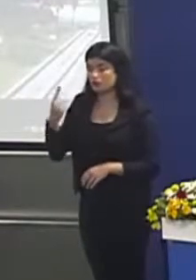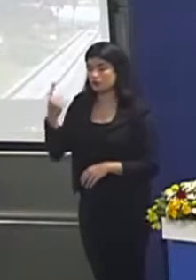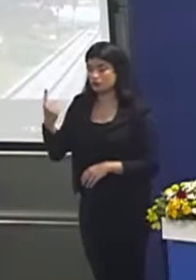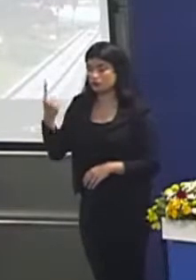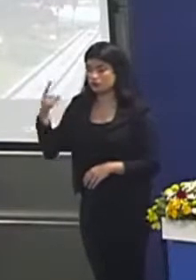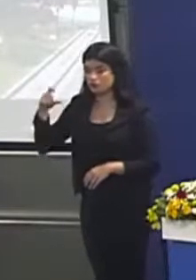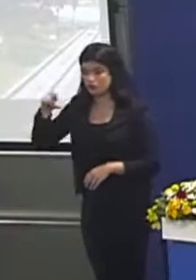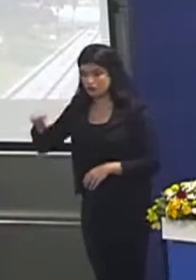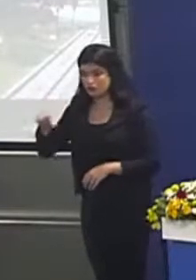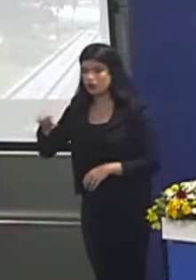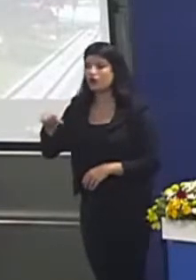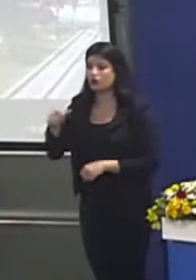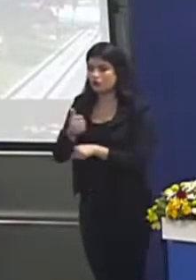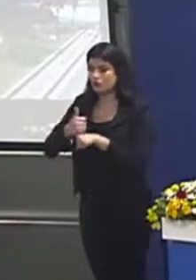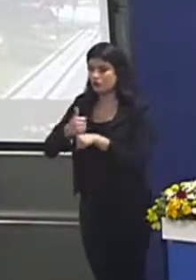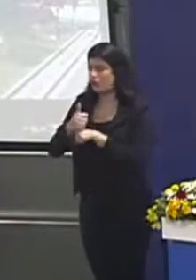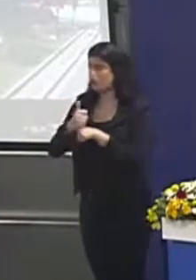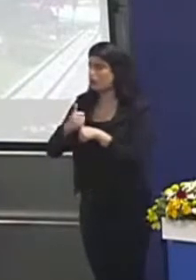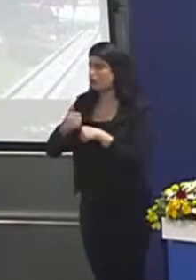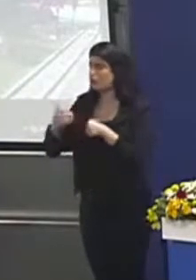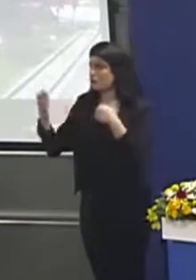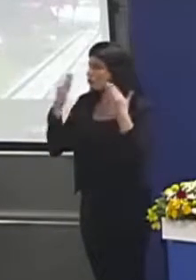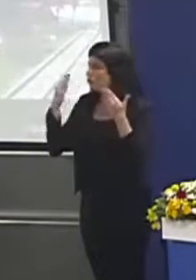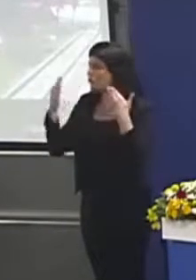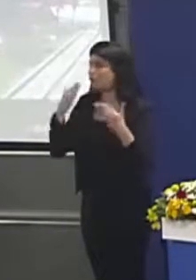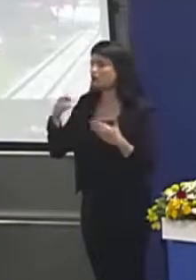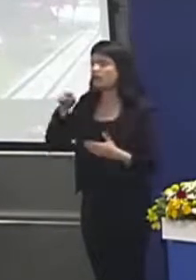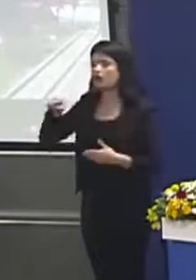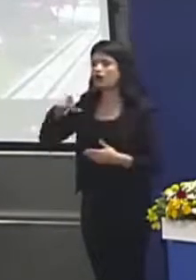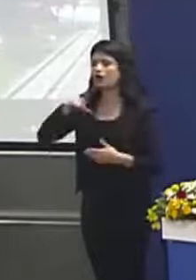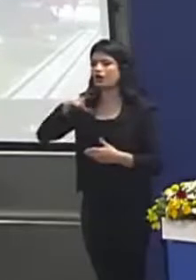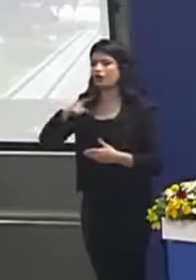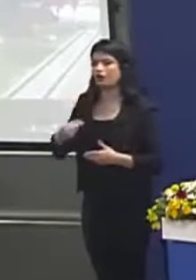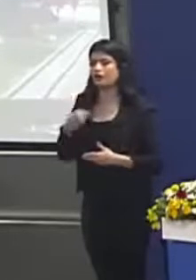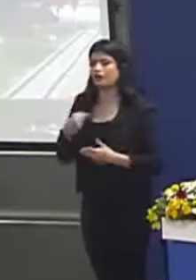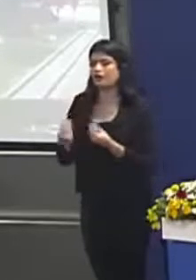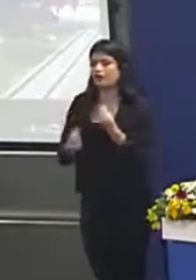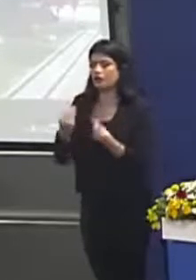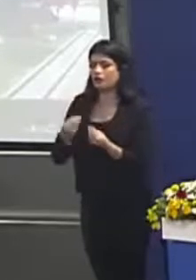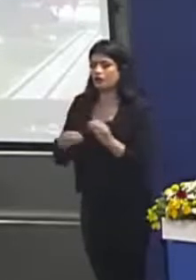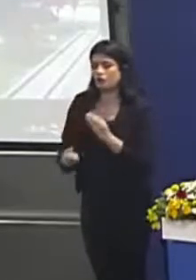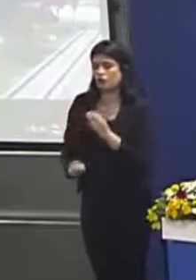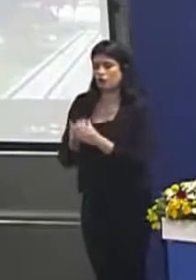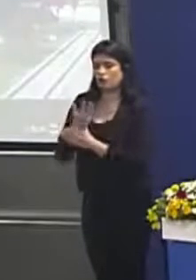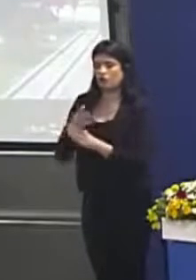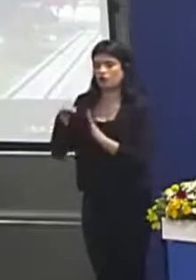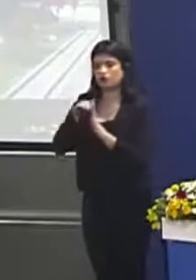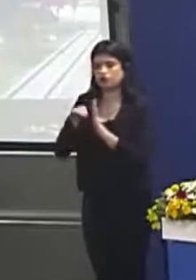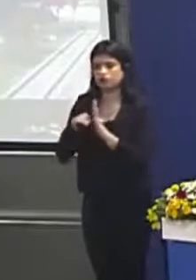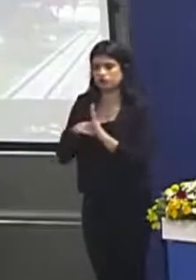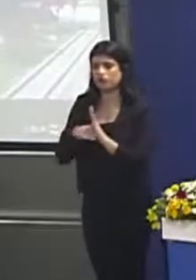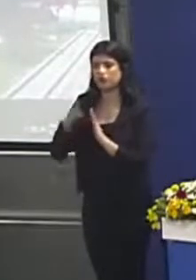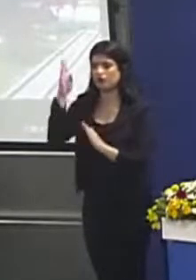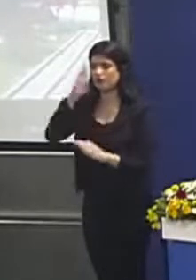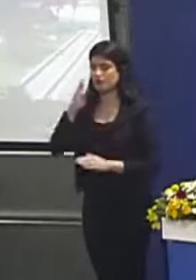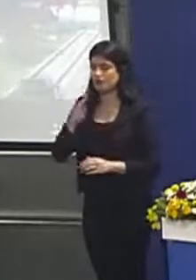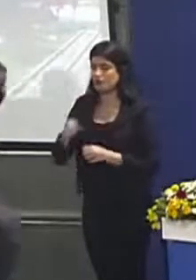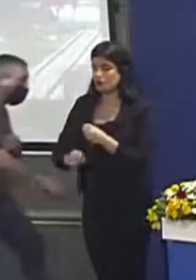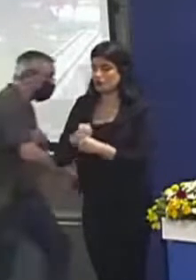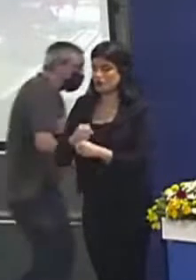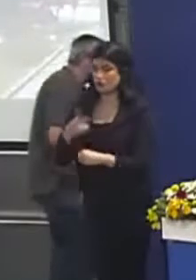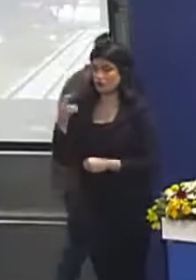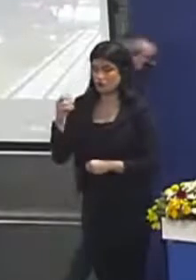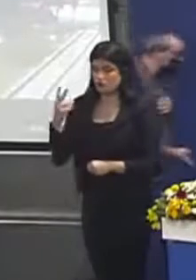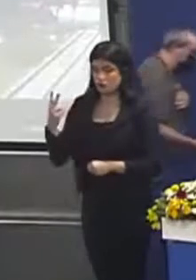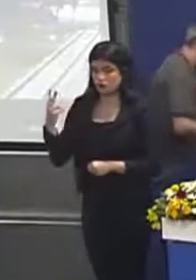4.119, a profissão de psicóloga e psicólogo fora, então, regulamentada no Brasil. E neste ano de 2022,